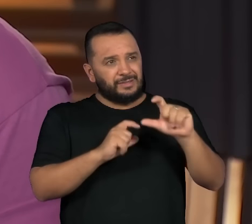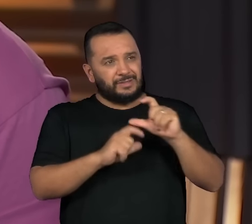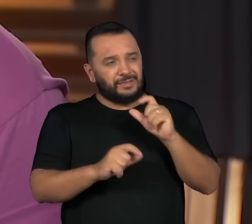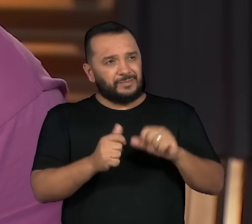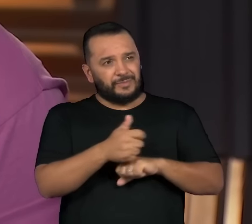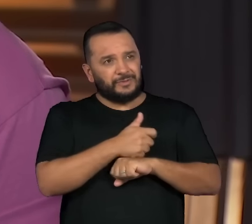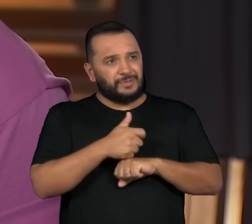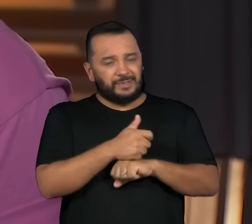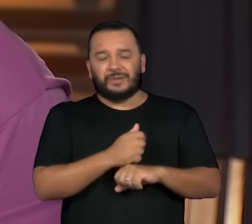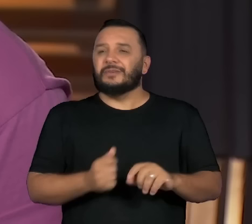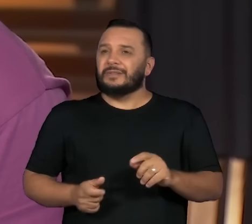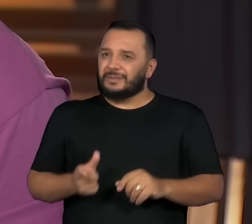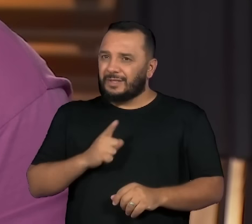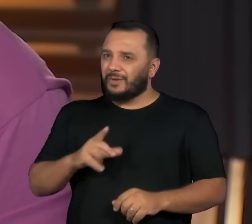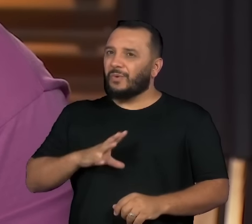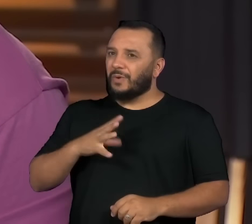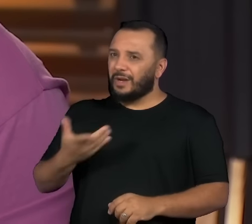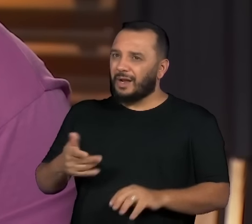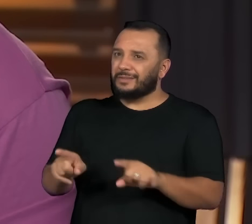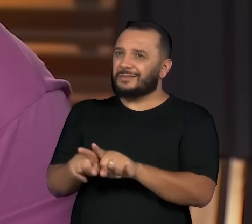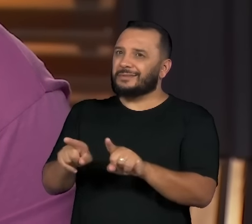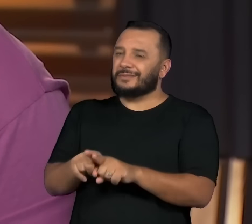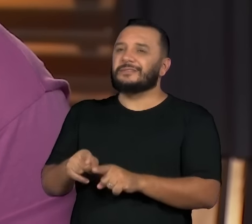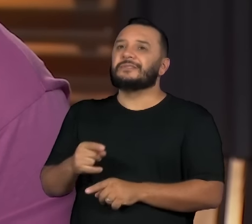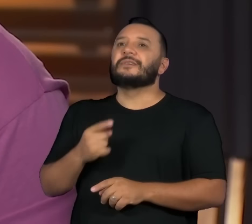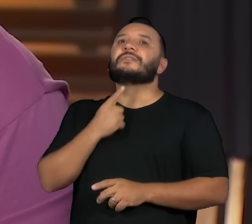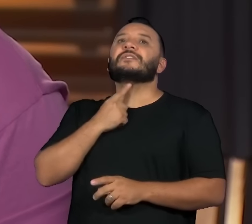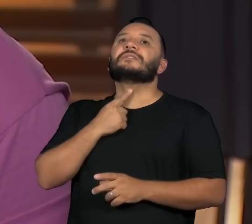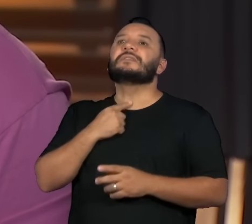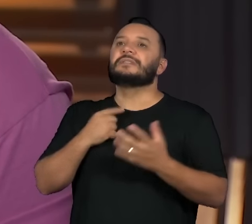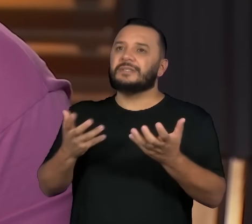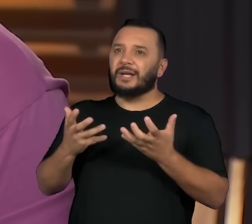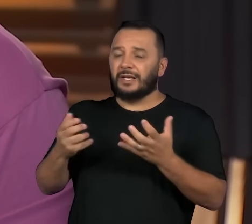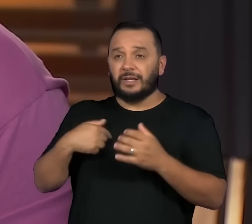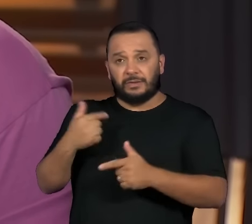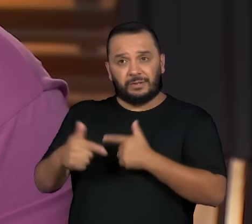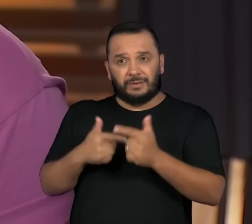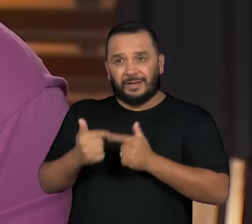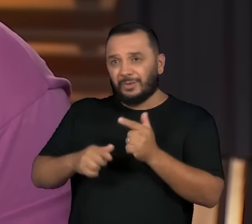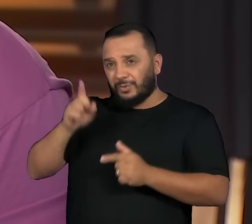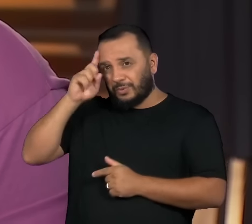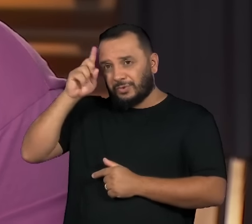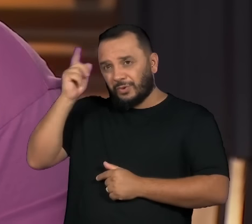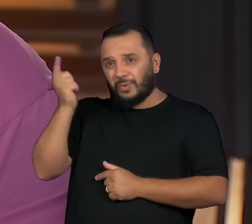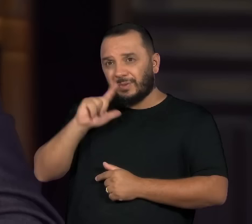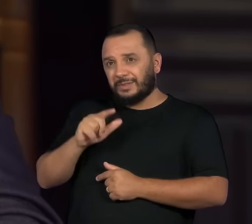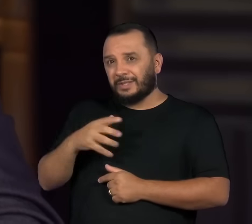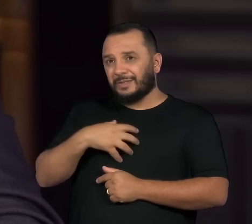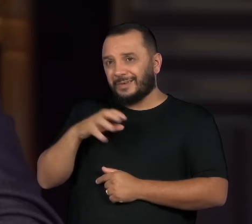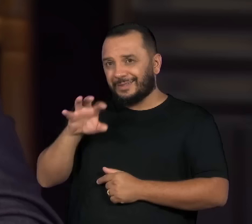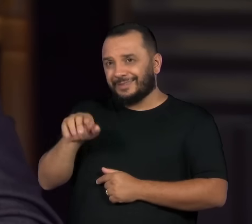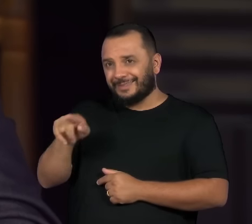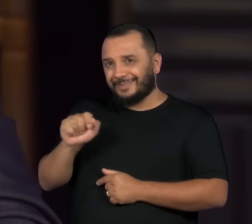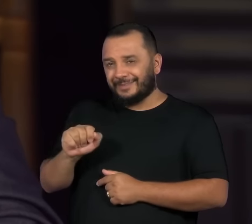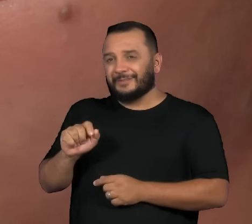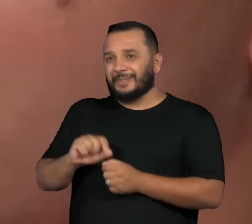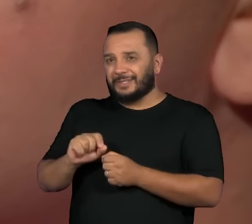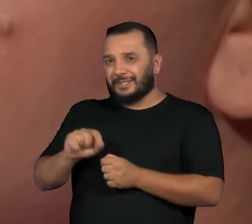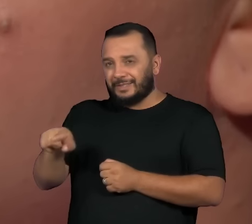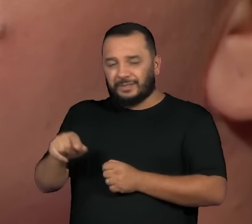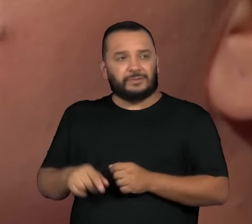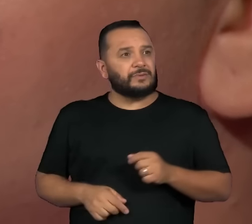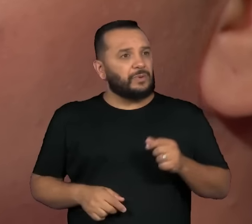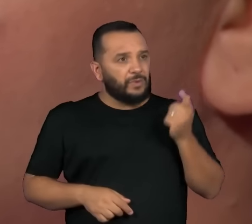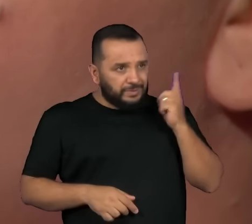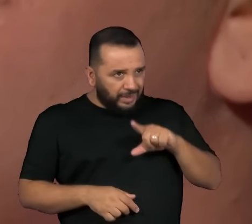eu tenho e vontade bastante também. Então eu faço um trabalhinho para que todo dia eu consiga fazer isso. Consegue? Tem dia